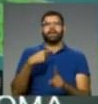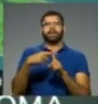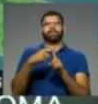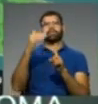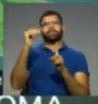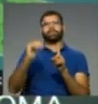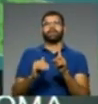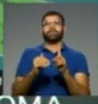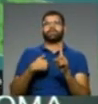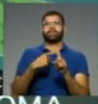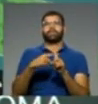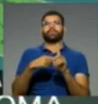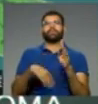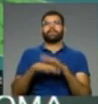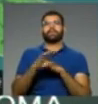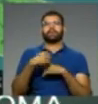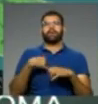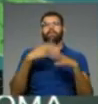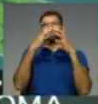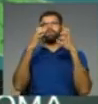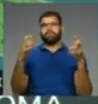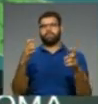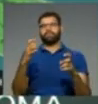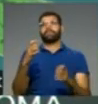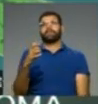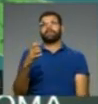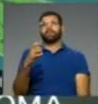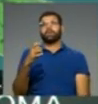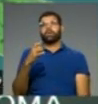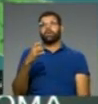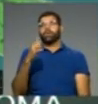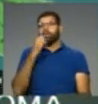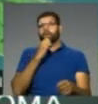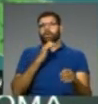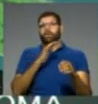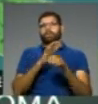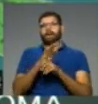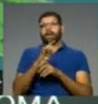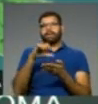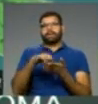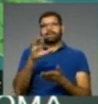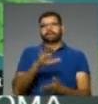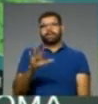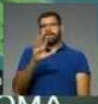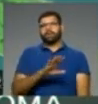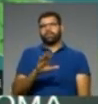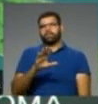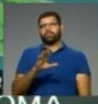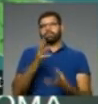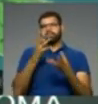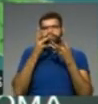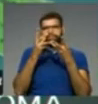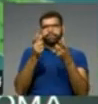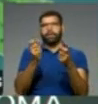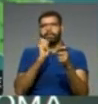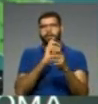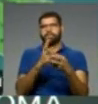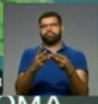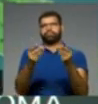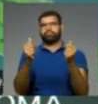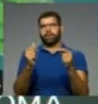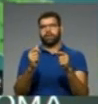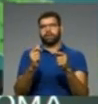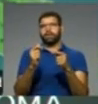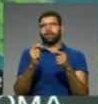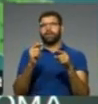dos valores da temperatura máxima, nebulosidade a afetar o litoral da região centro, que tende a dissipar ao longo da manhã, no entanto, poderá